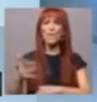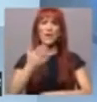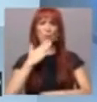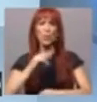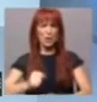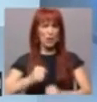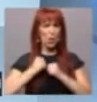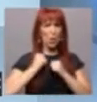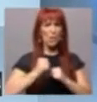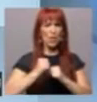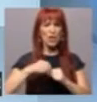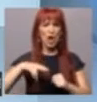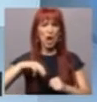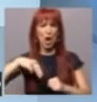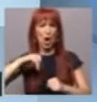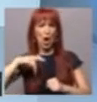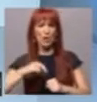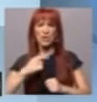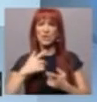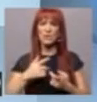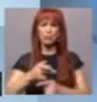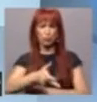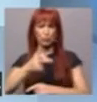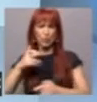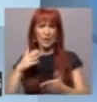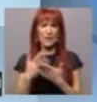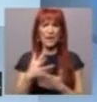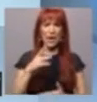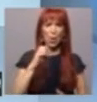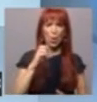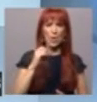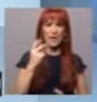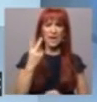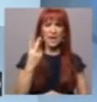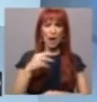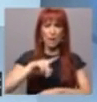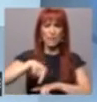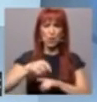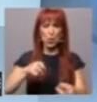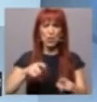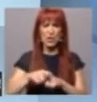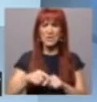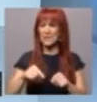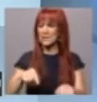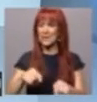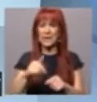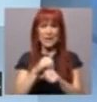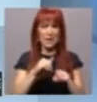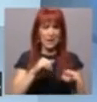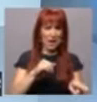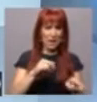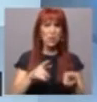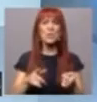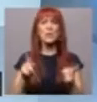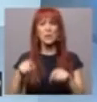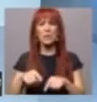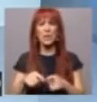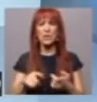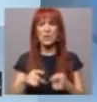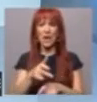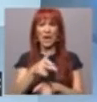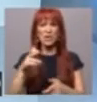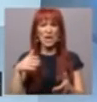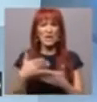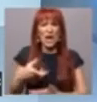moderado a forte do quadrante norte, superando com rajadas até 80 km por hora no extremo leste da Ilha da Madeira e com rajadas